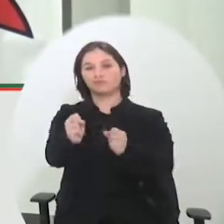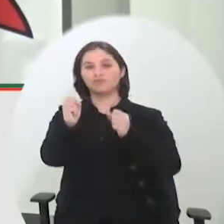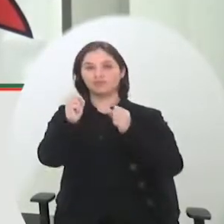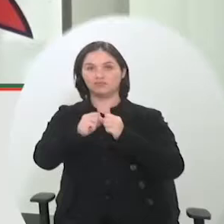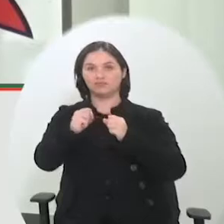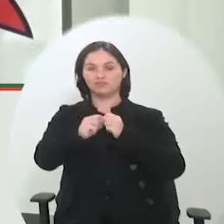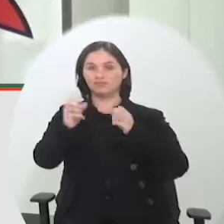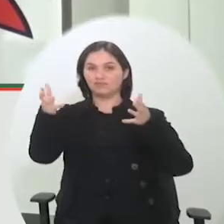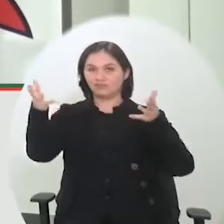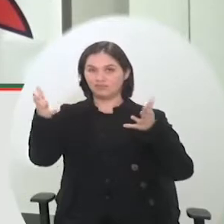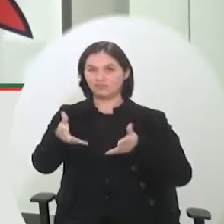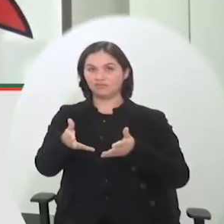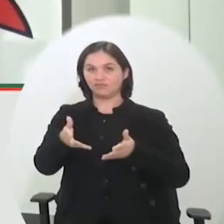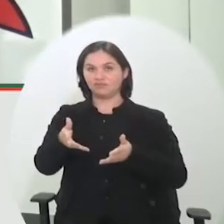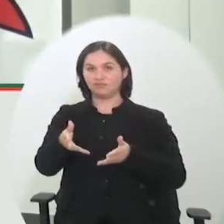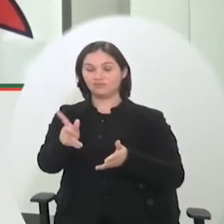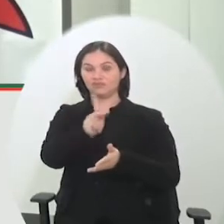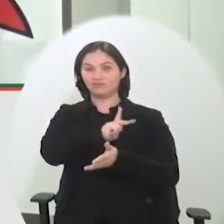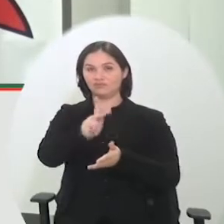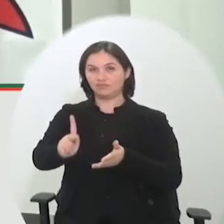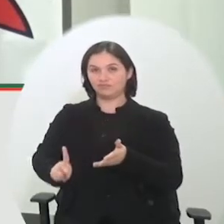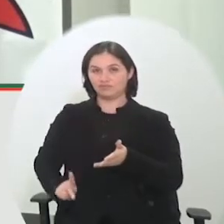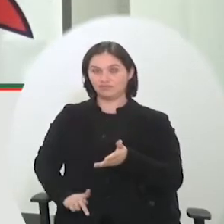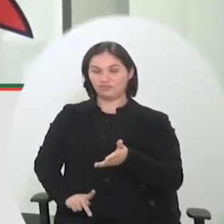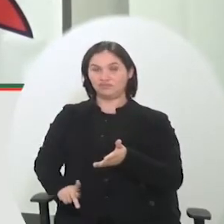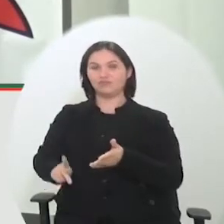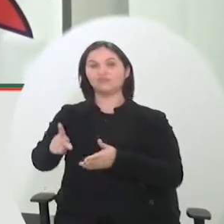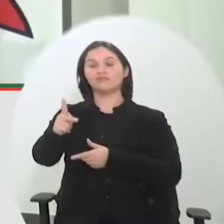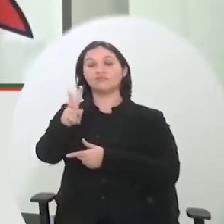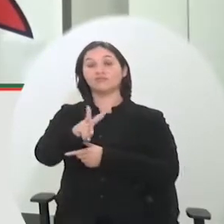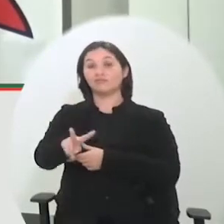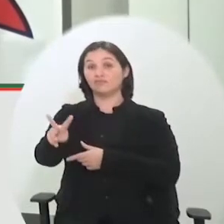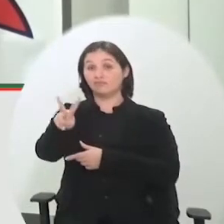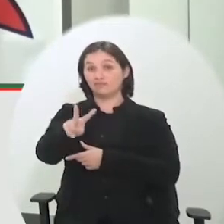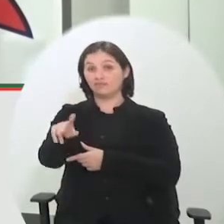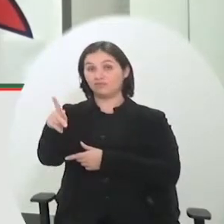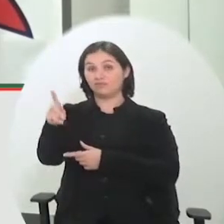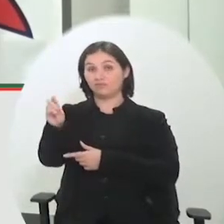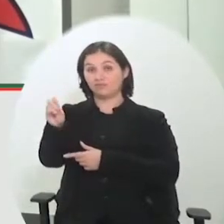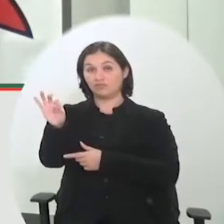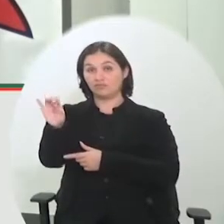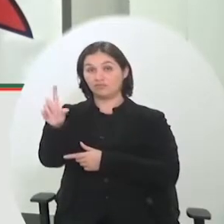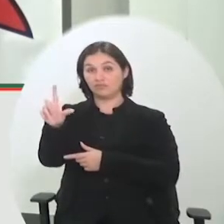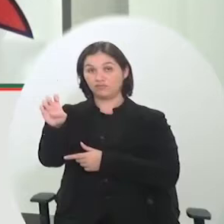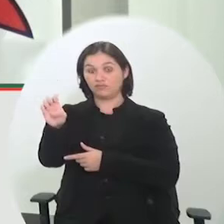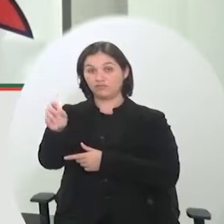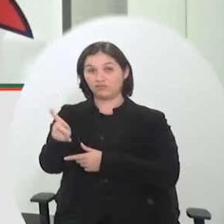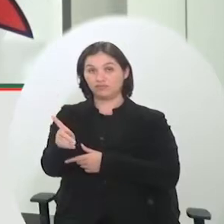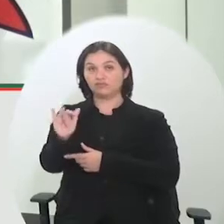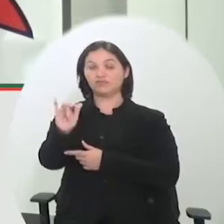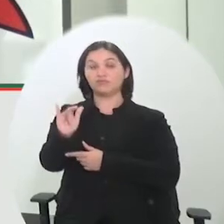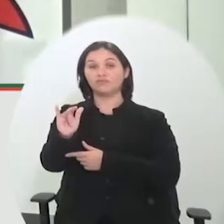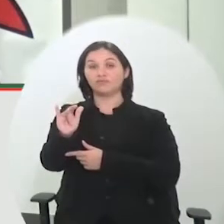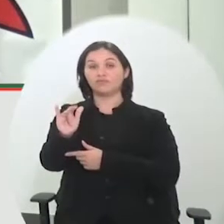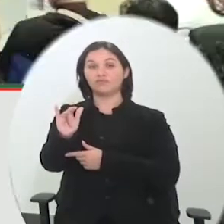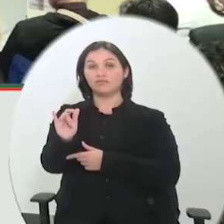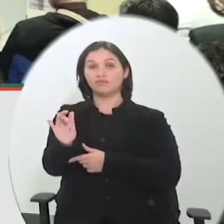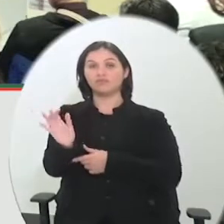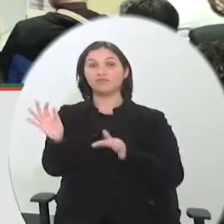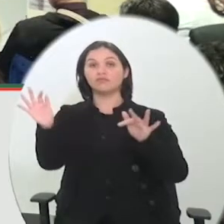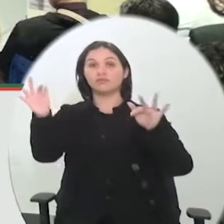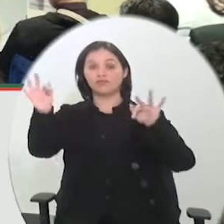então, o presidente desta sessão, excelentíssimo senhor vereador Aldinei Potelec, faz o encerramento oficial.